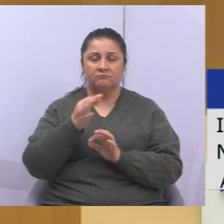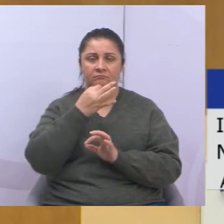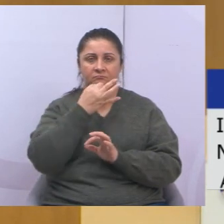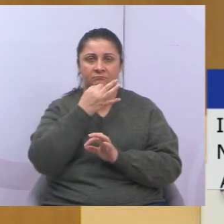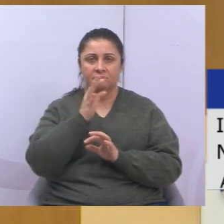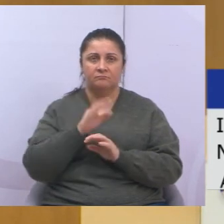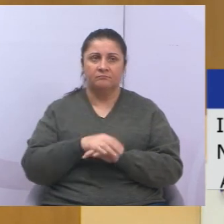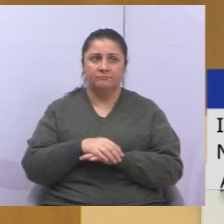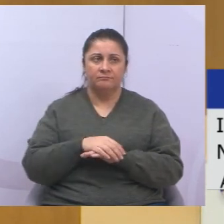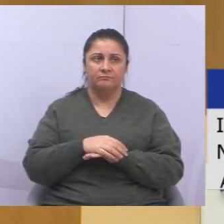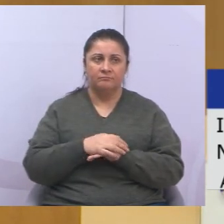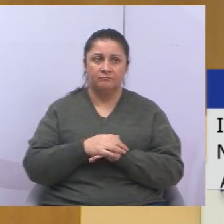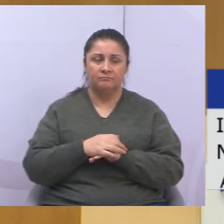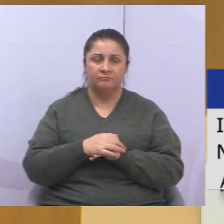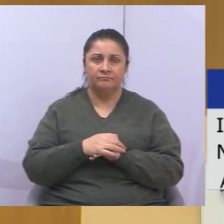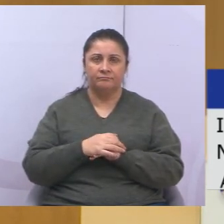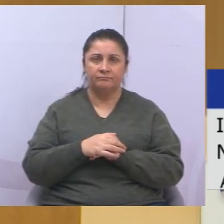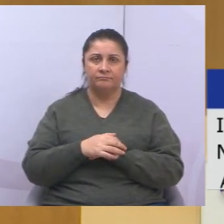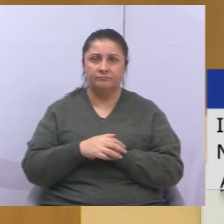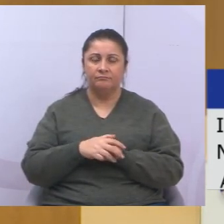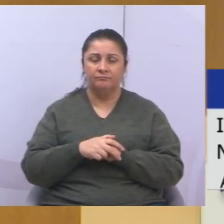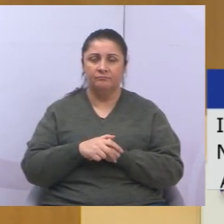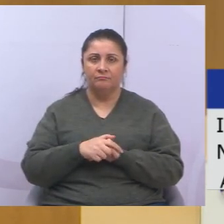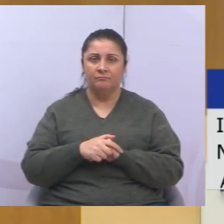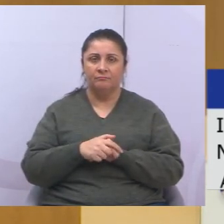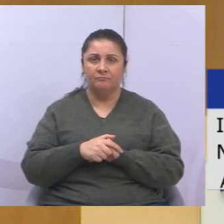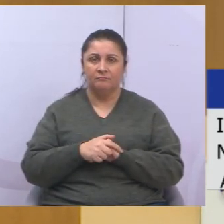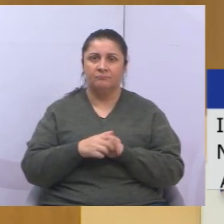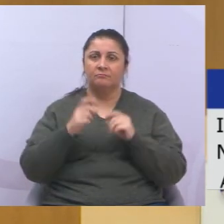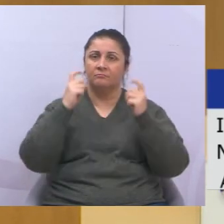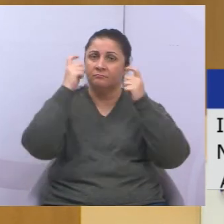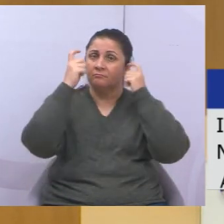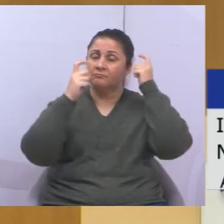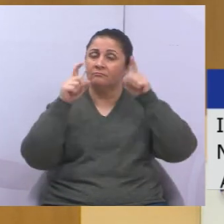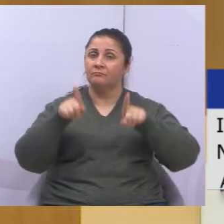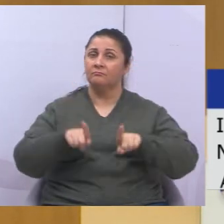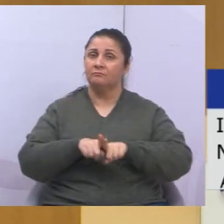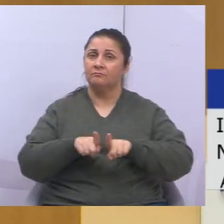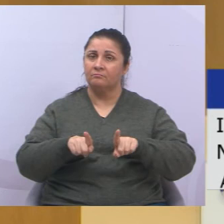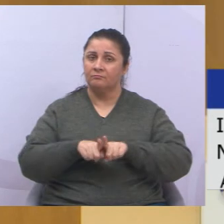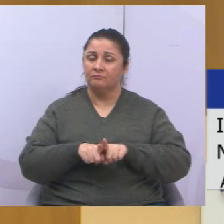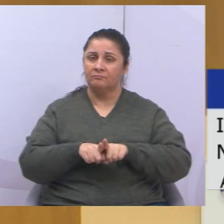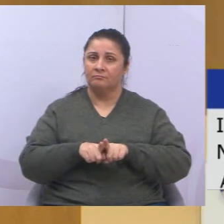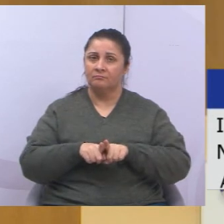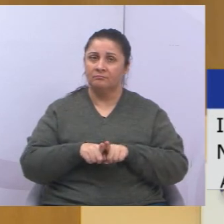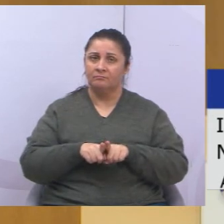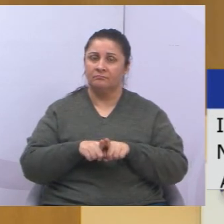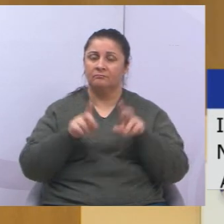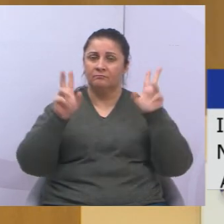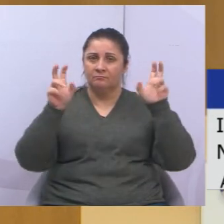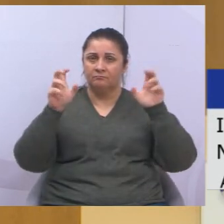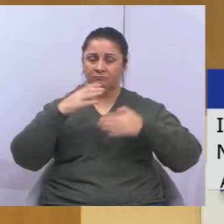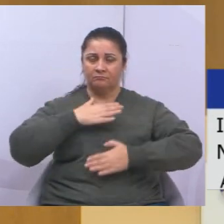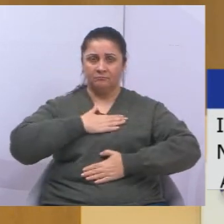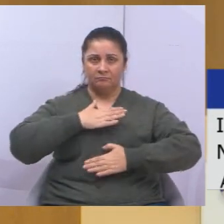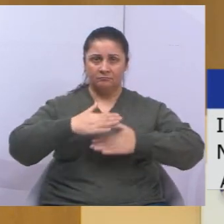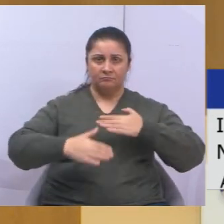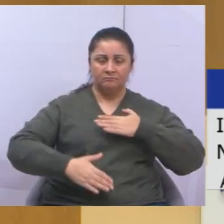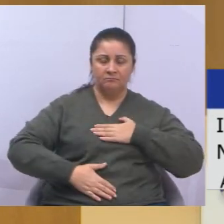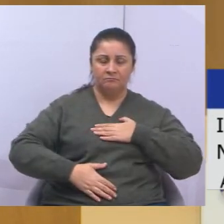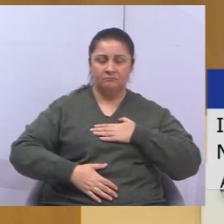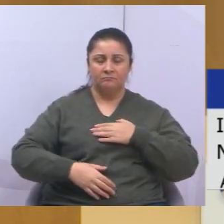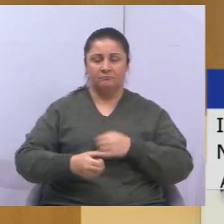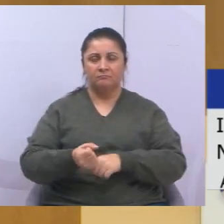sugestão desse vereador, tá, que se preocupa também com a questão física,